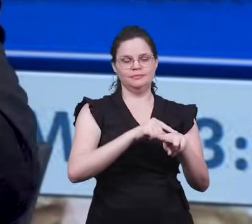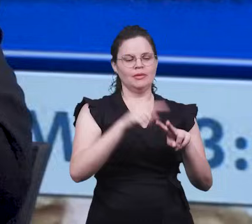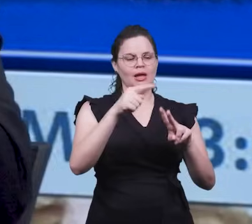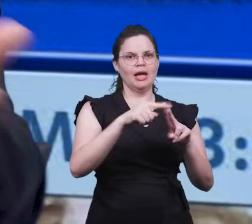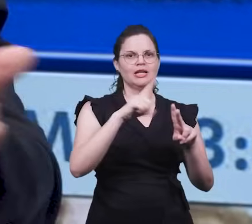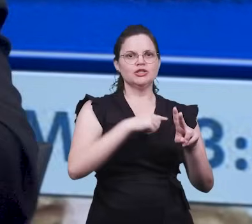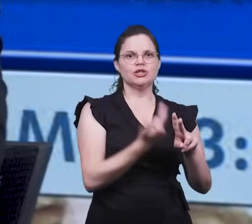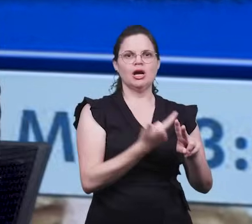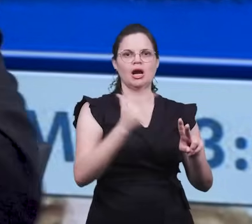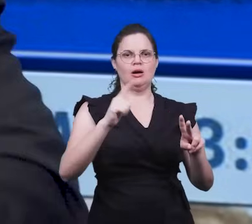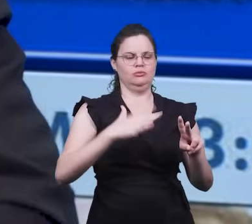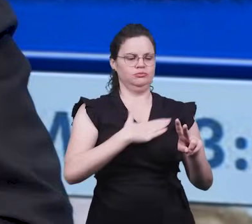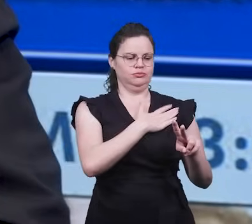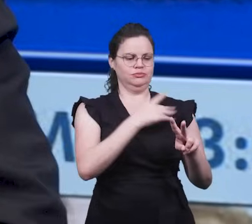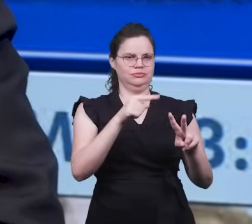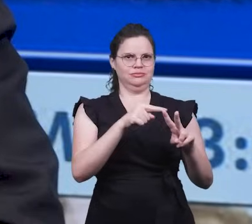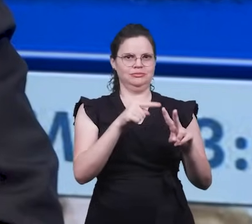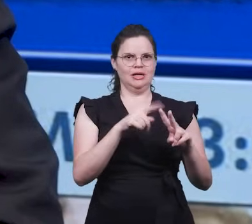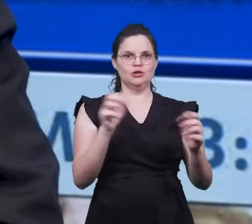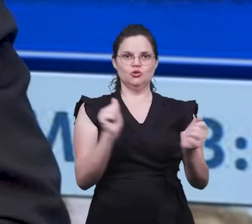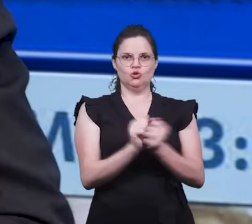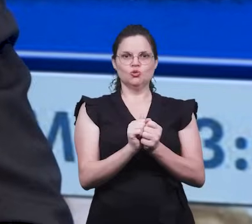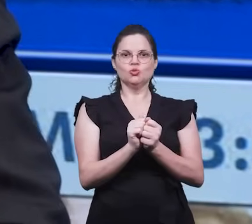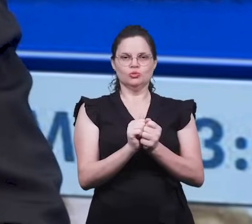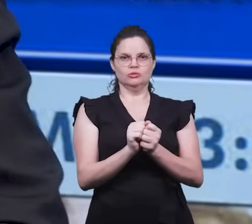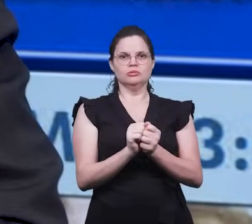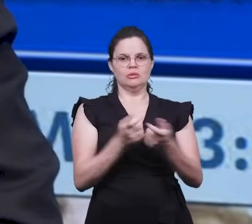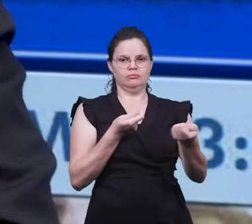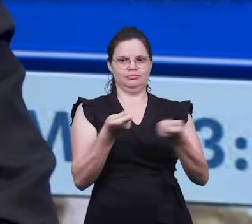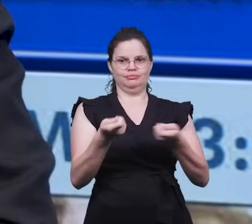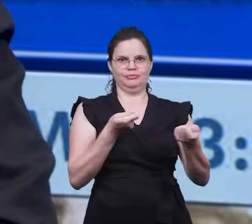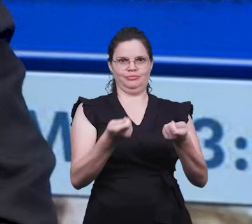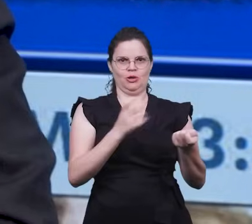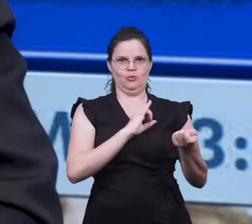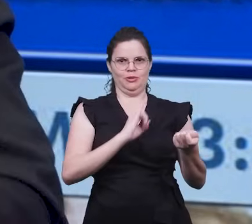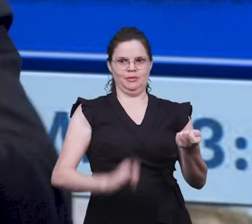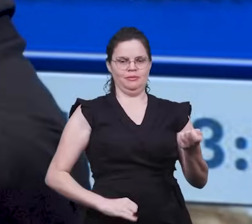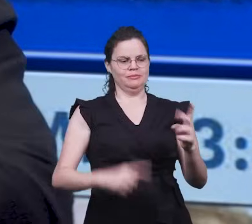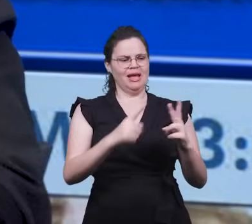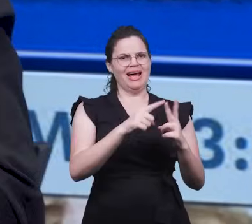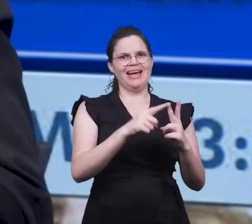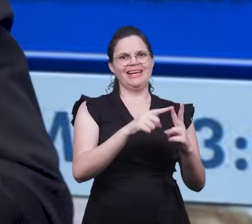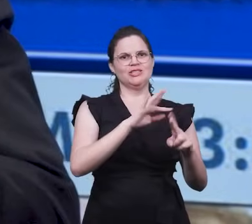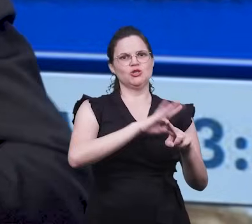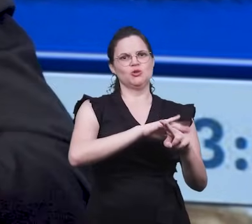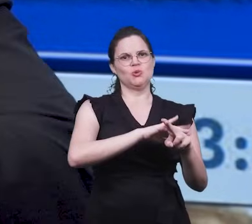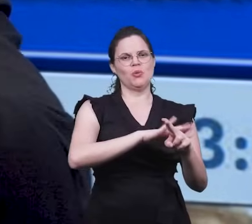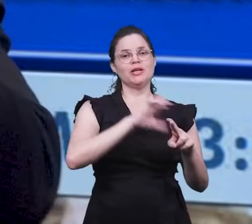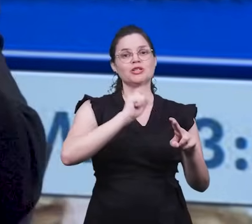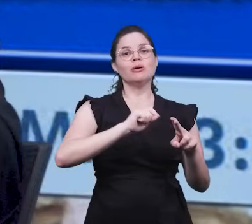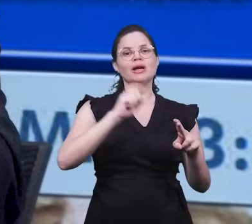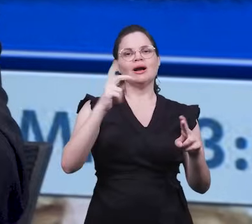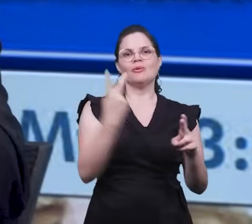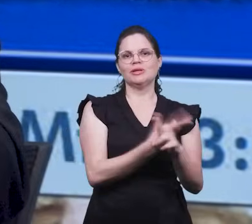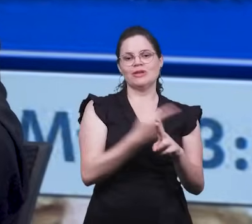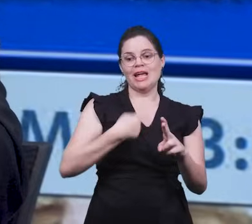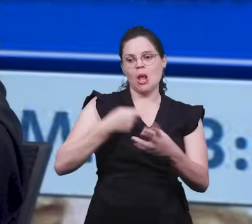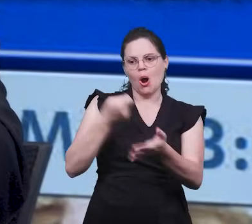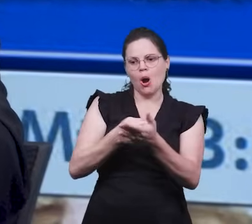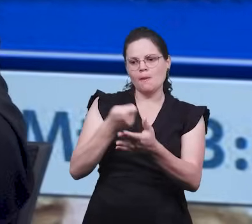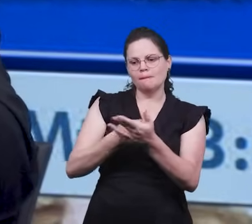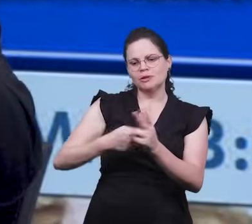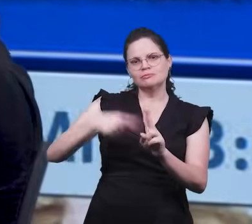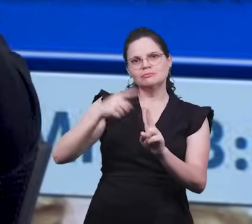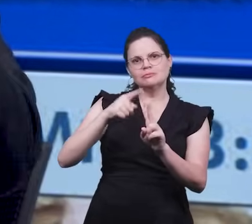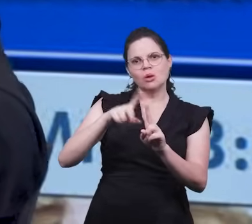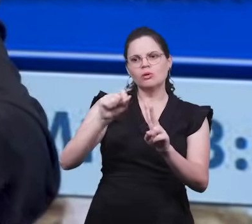dividia com outro comandante, que era o Maximiano, o império. Aí ele abdicou, doente, obrigou o